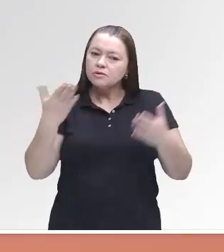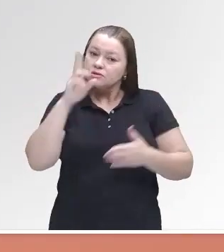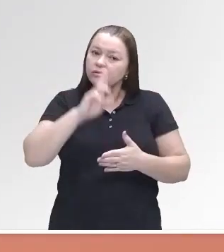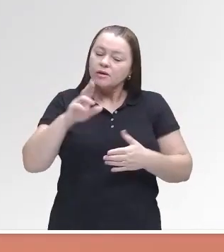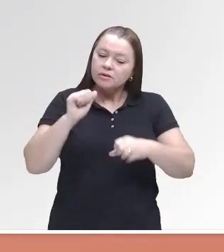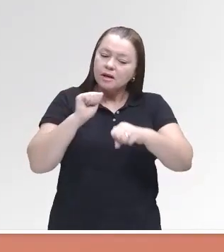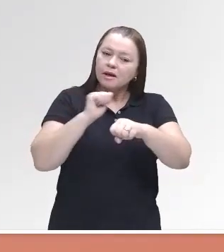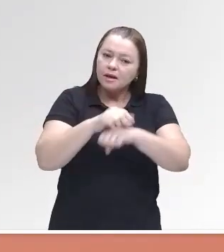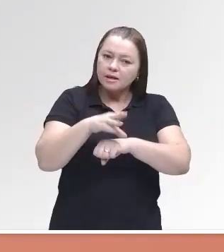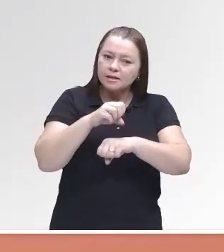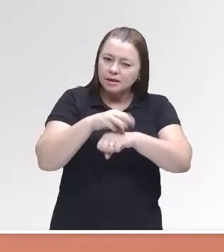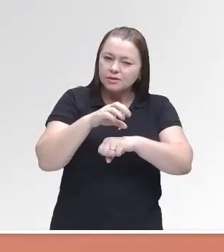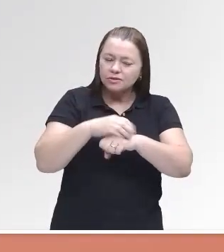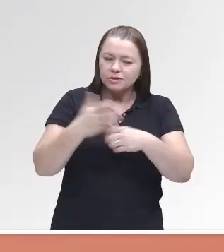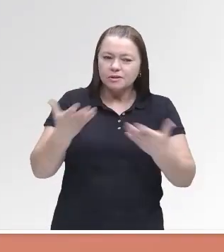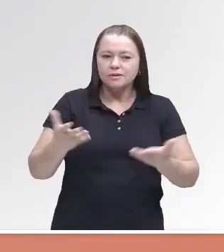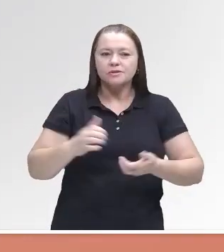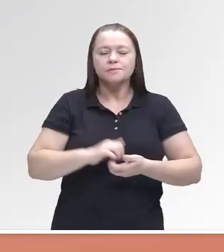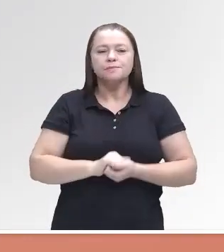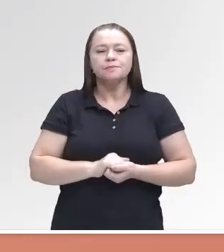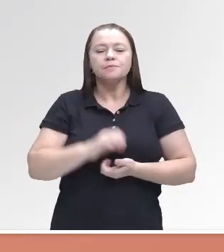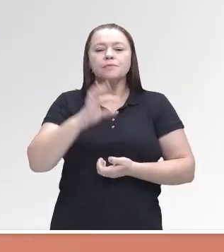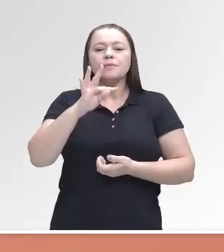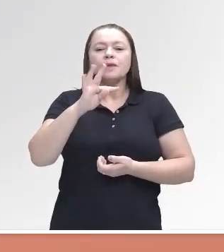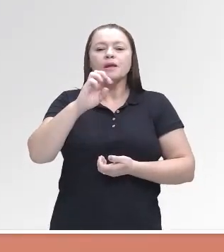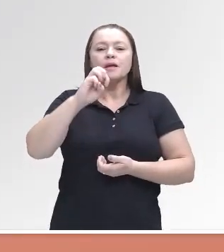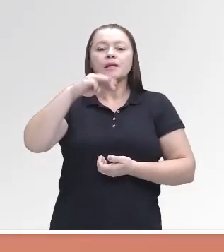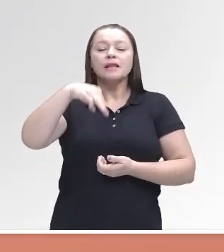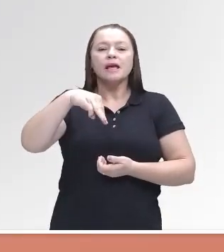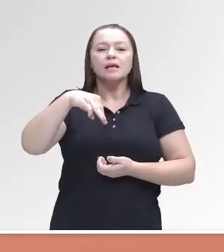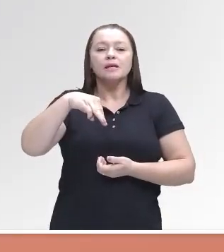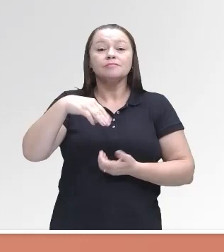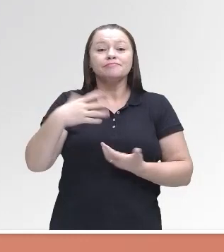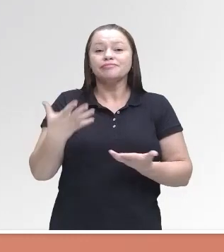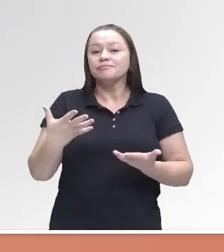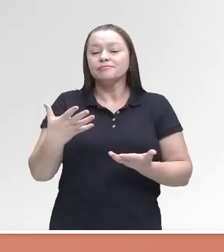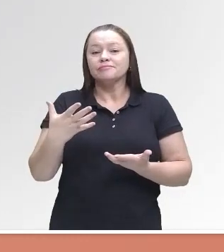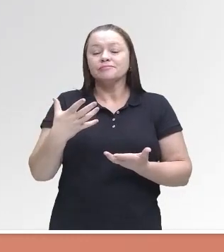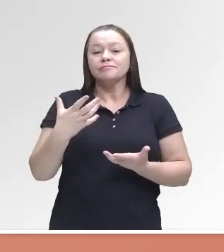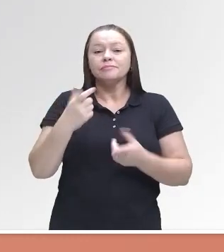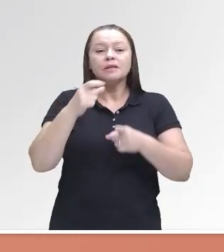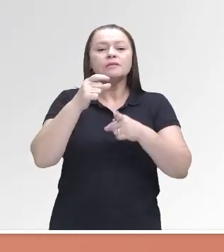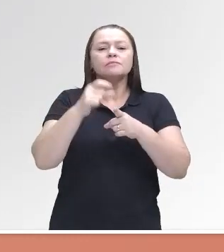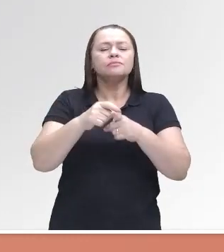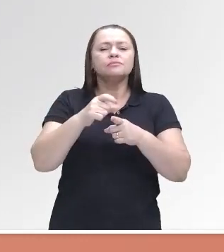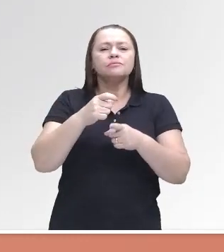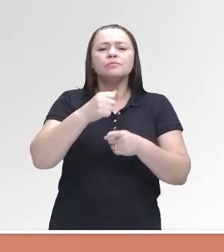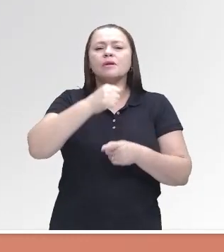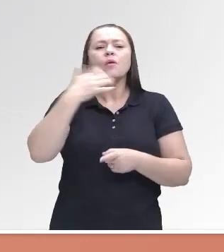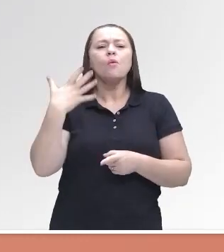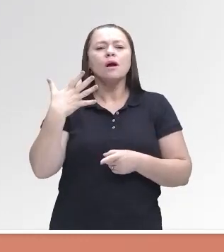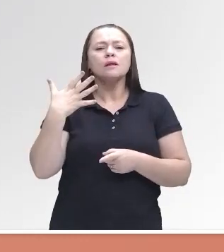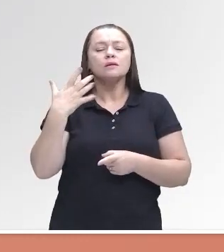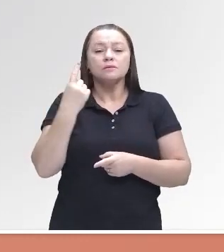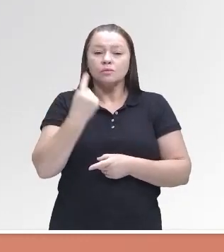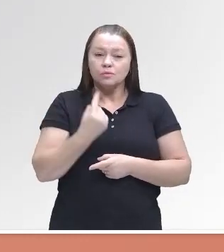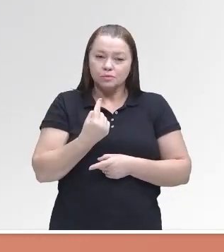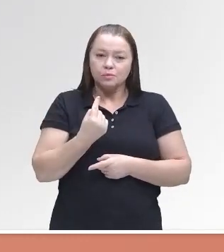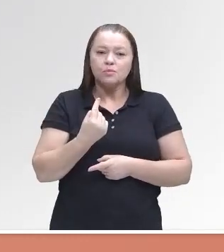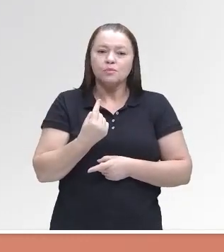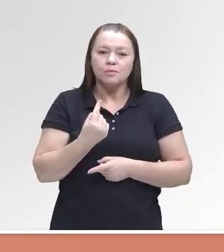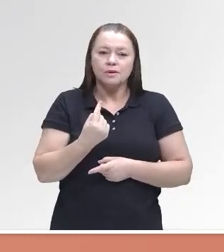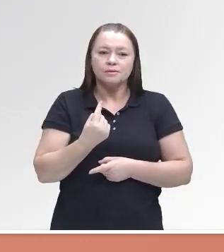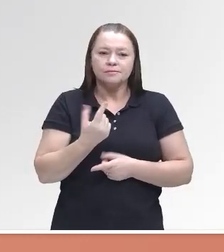lá? Observe aqui comigo. Tem. Tem. Quantas vezes a gente bate palma? Façam aí.